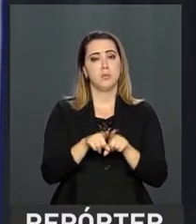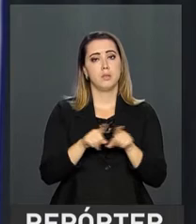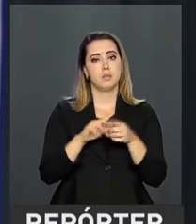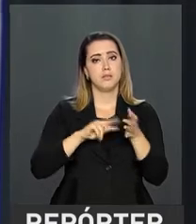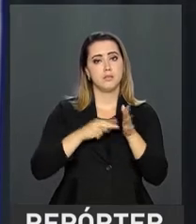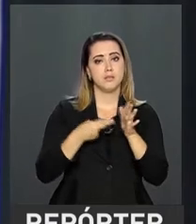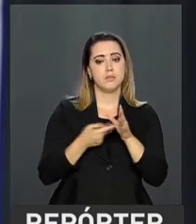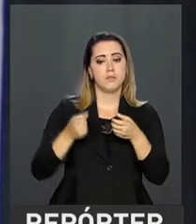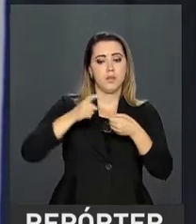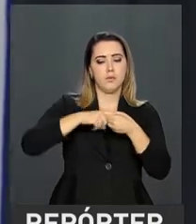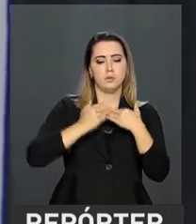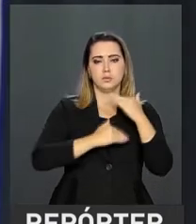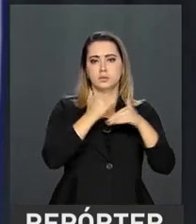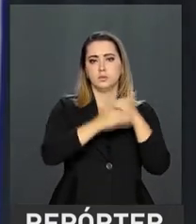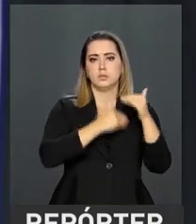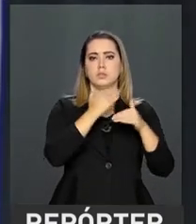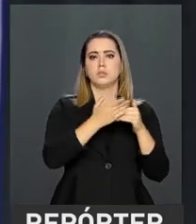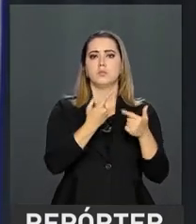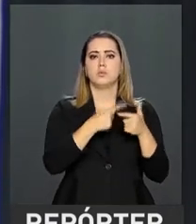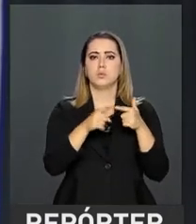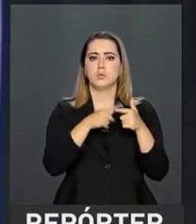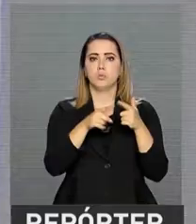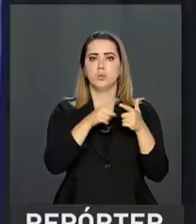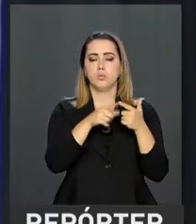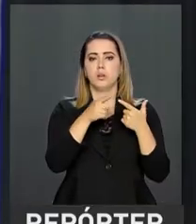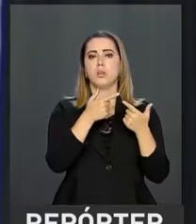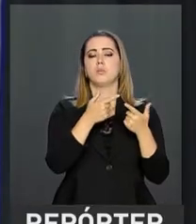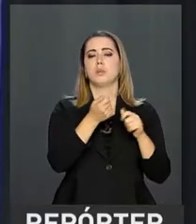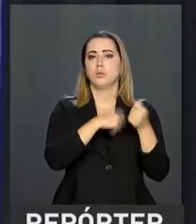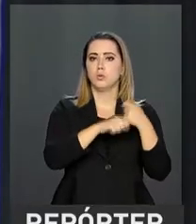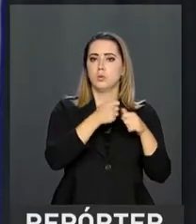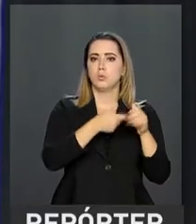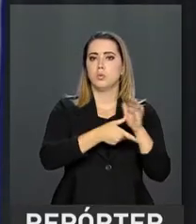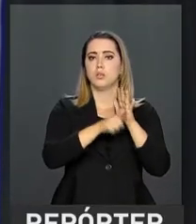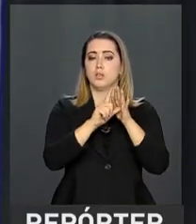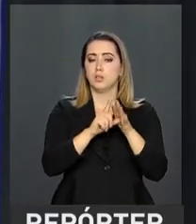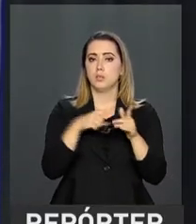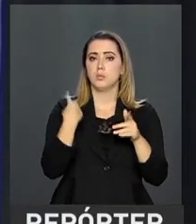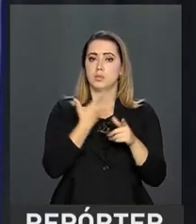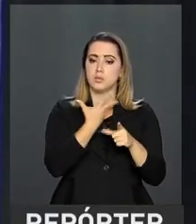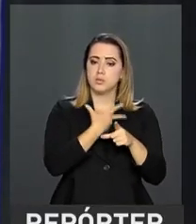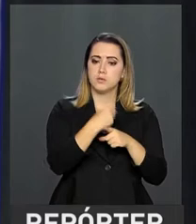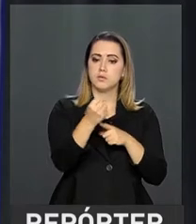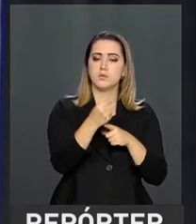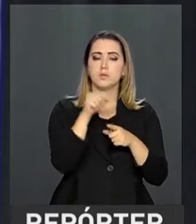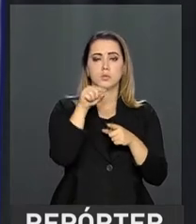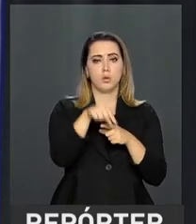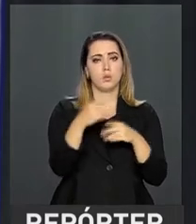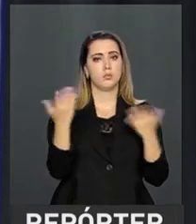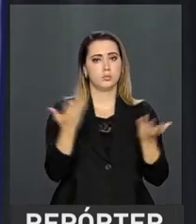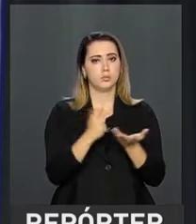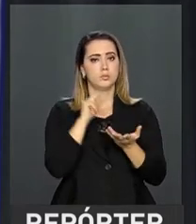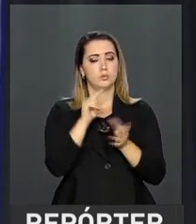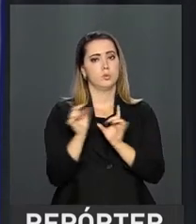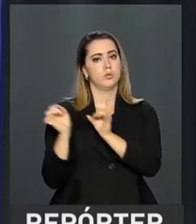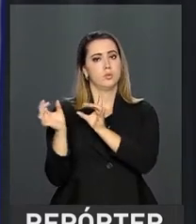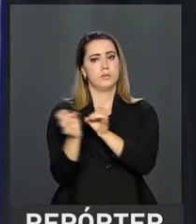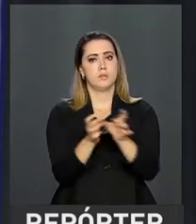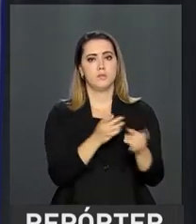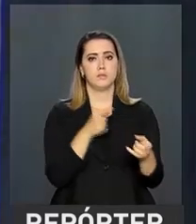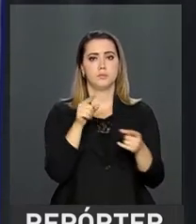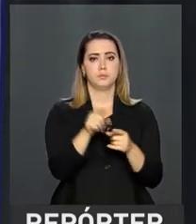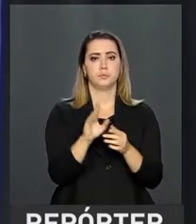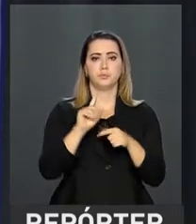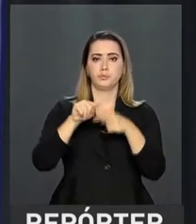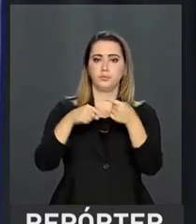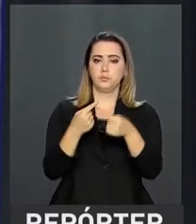setor de petróleo e gás já passou no brasil mas vamos sair com esse com esse leilão com